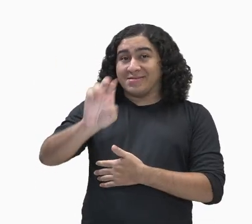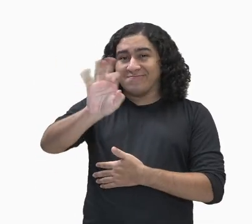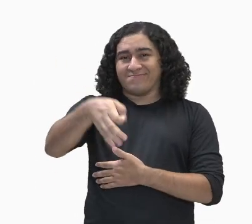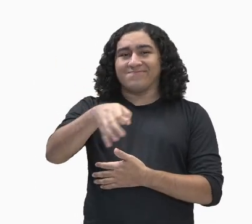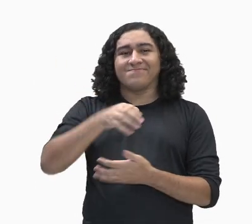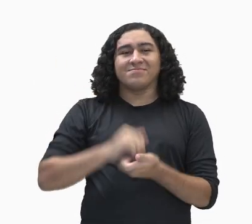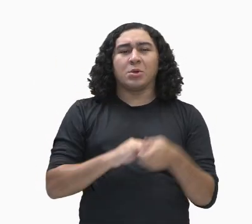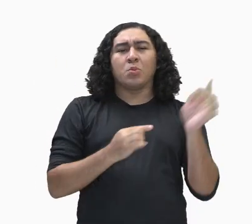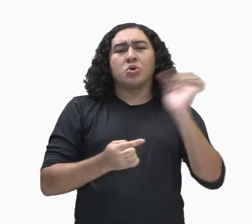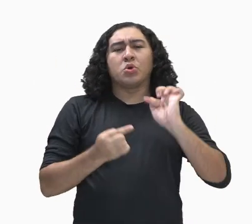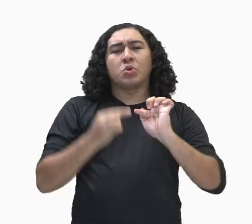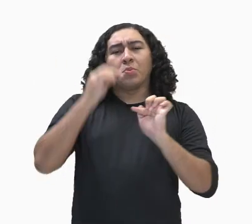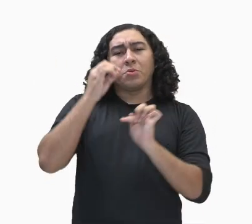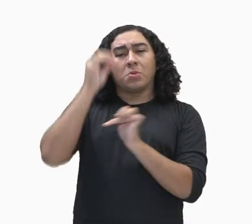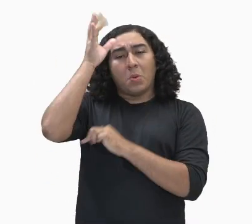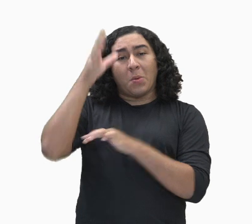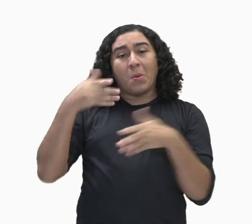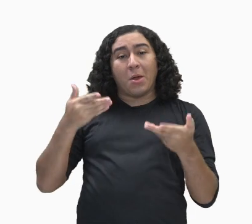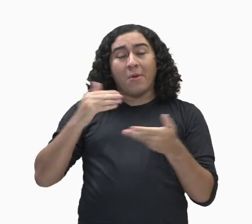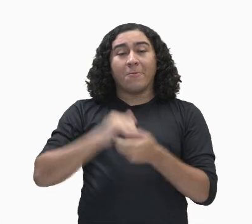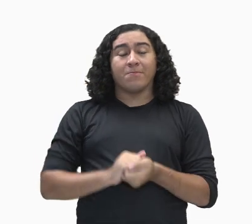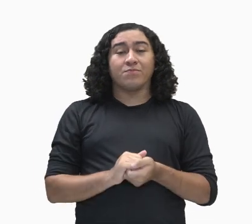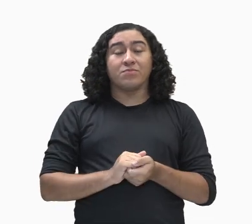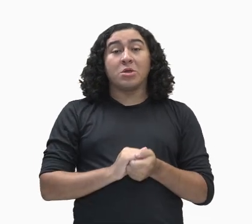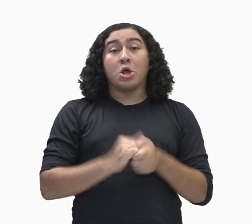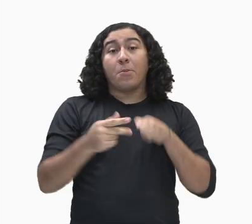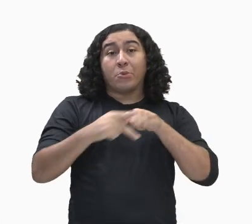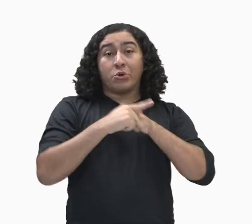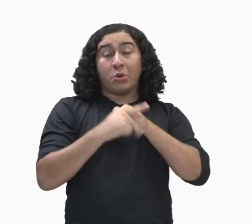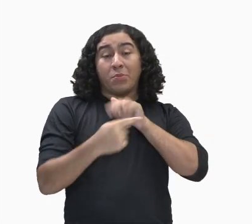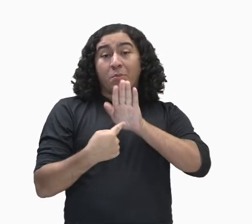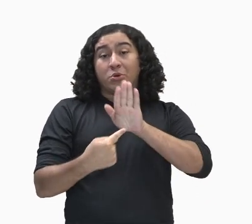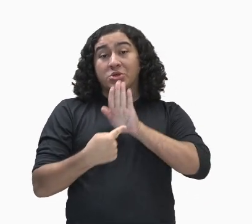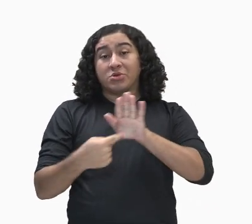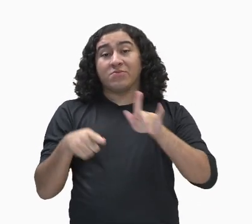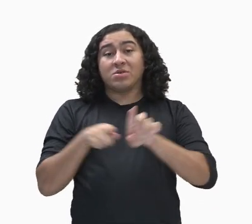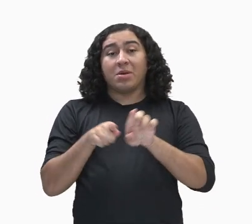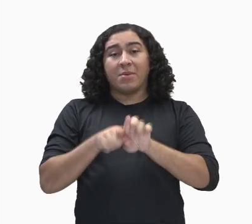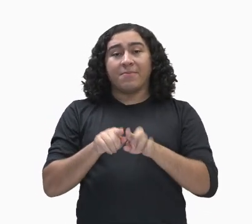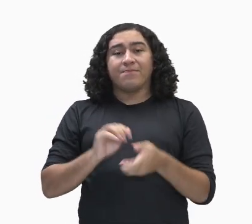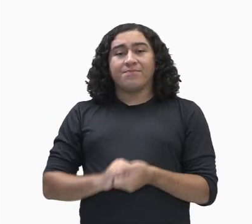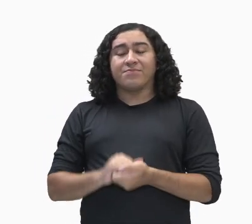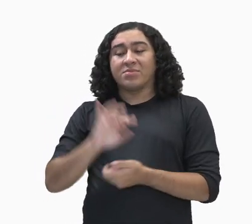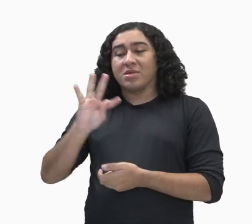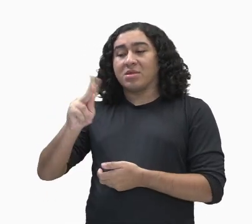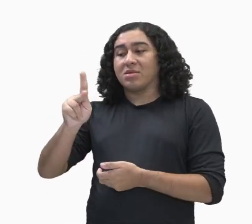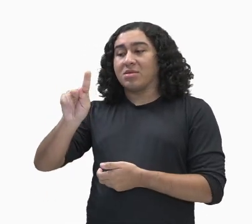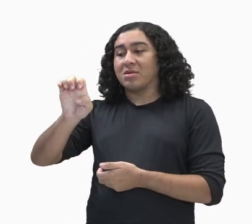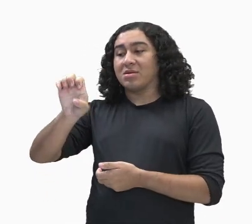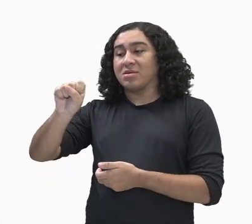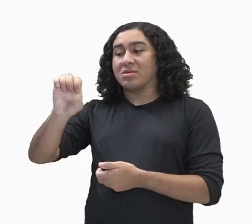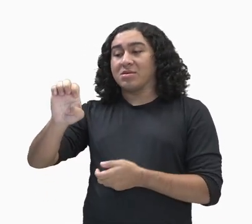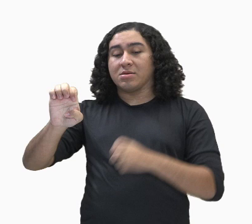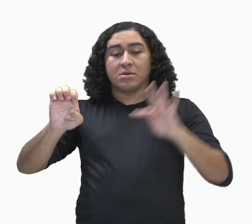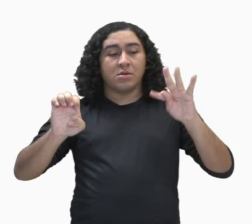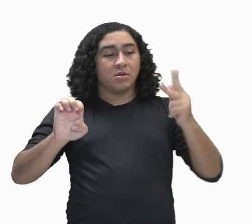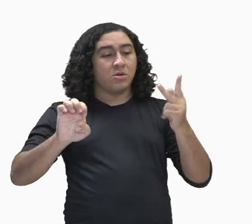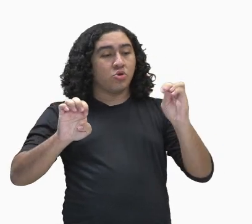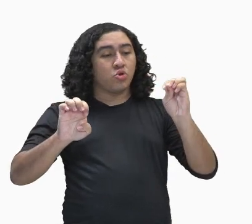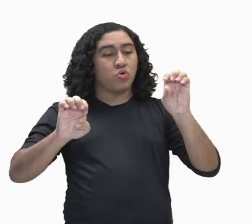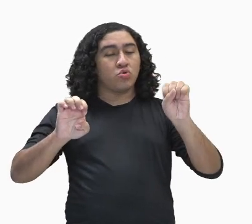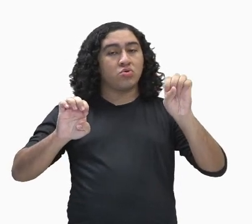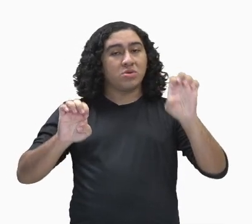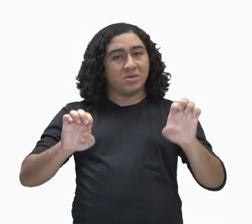O objeto de conhecimento é demonstrative pronouns, these, those,